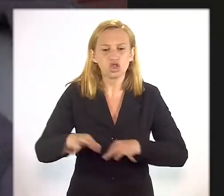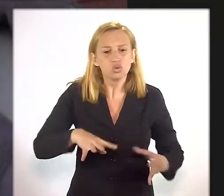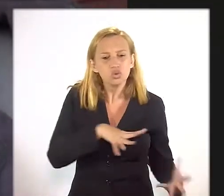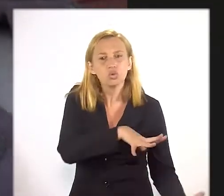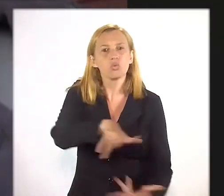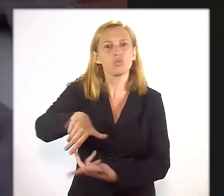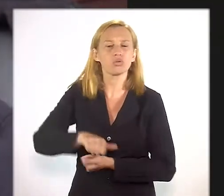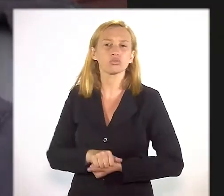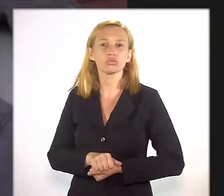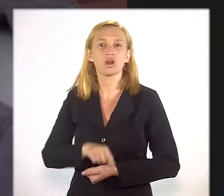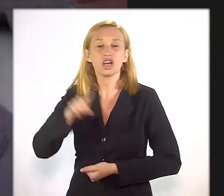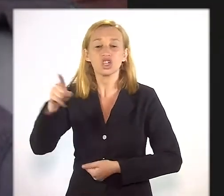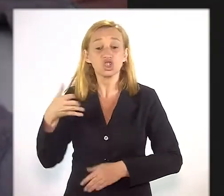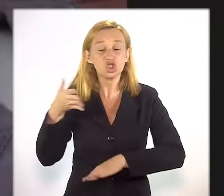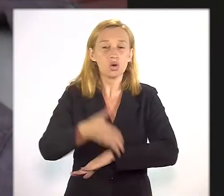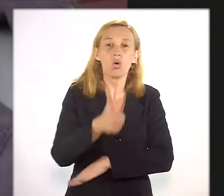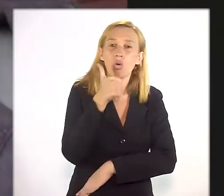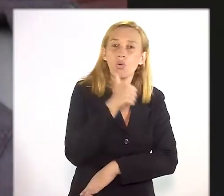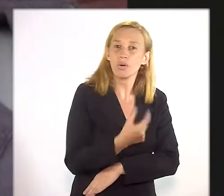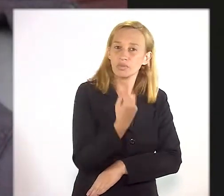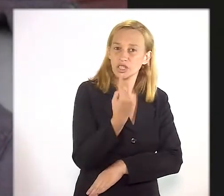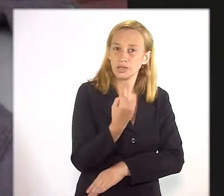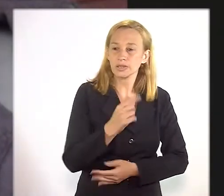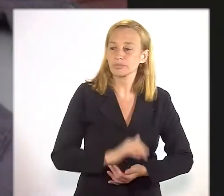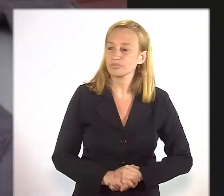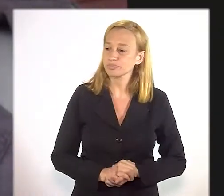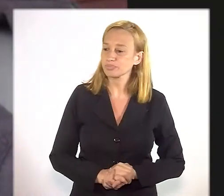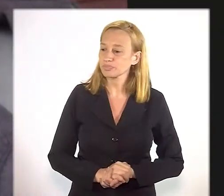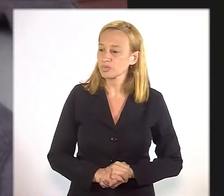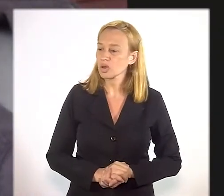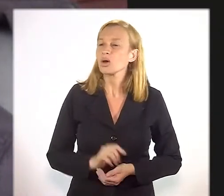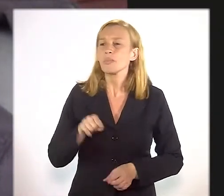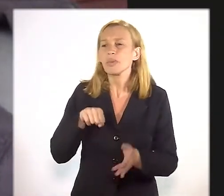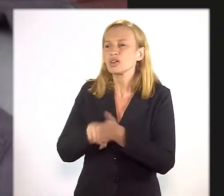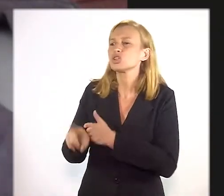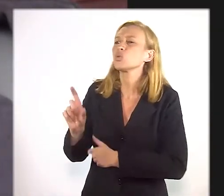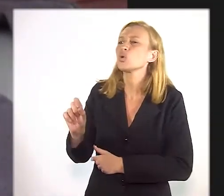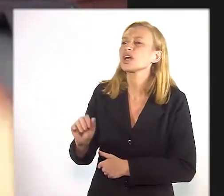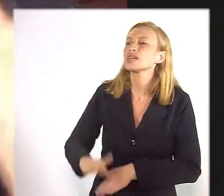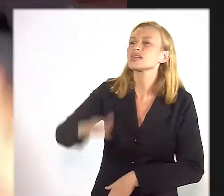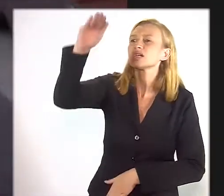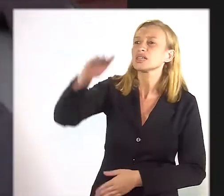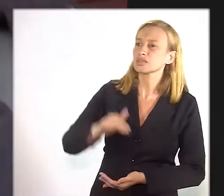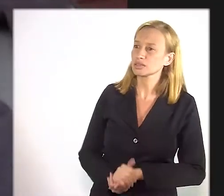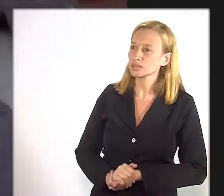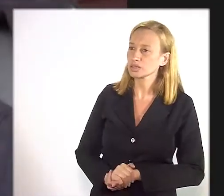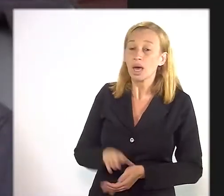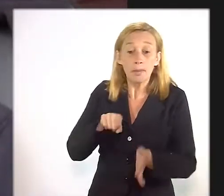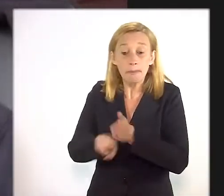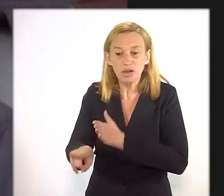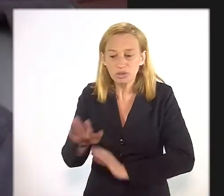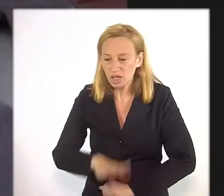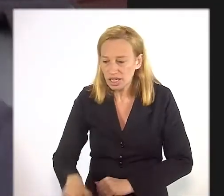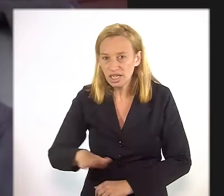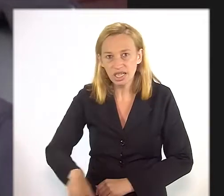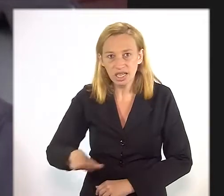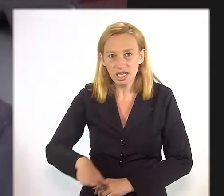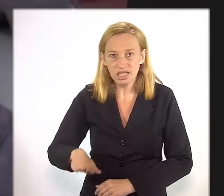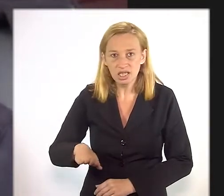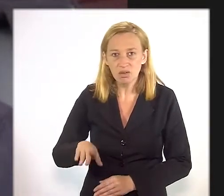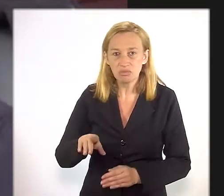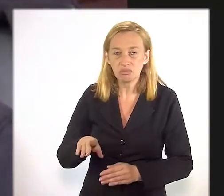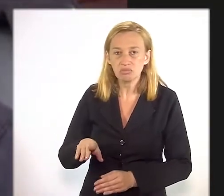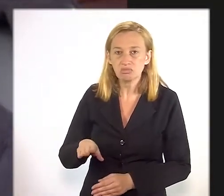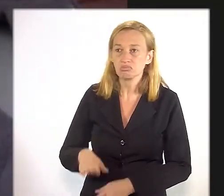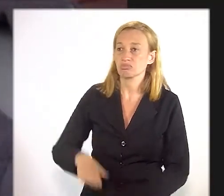mundo. Chega uma menina e nós perguntamos, o que é que tu queres ser? Não é quando fores grande. Perguntar a uma criança o que quer ser quando fores